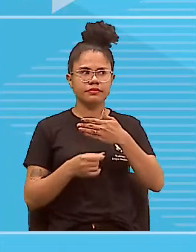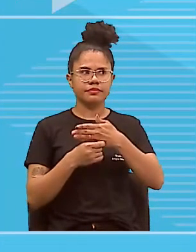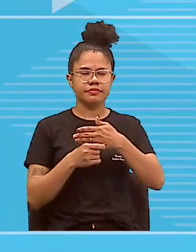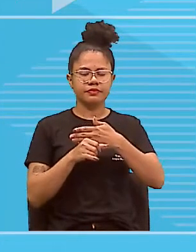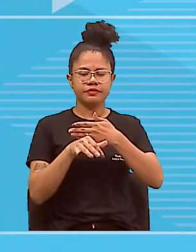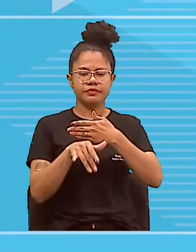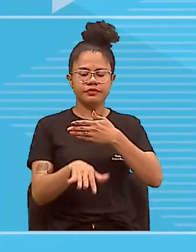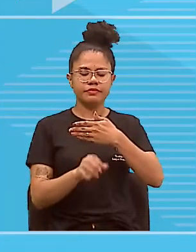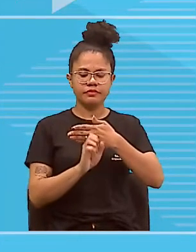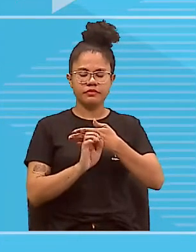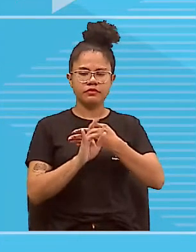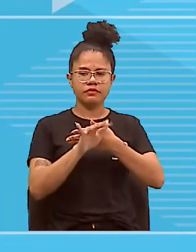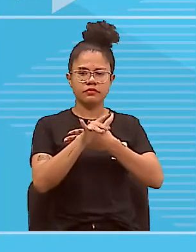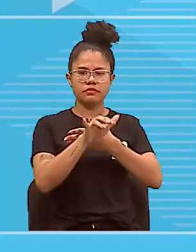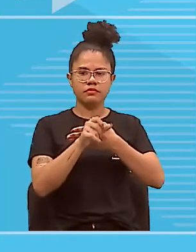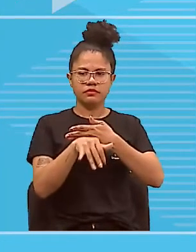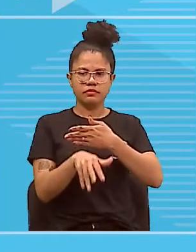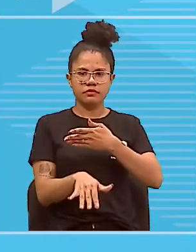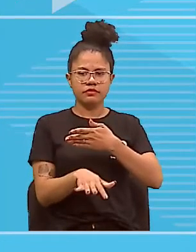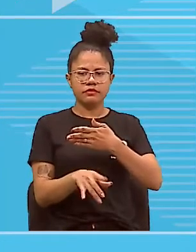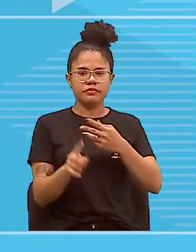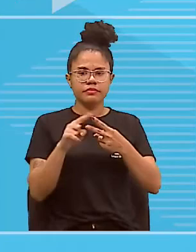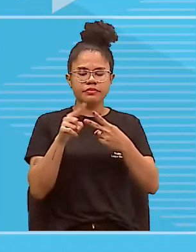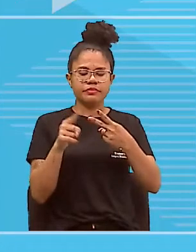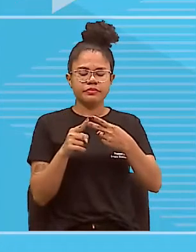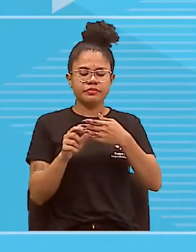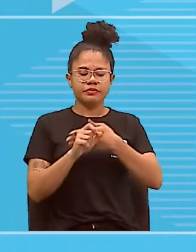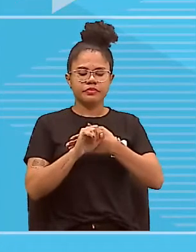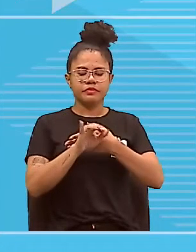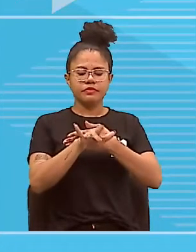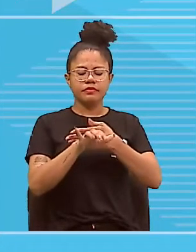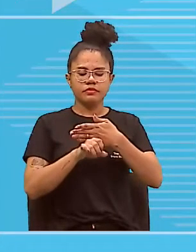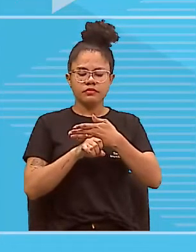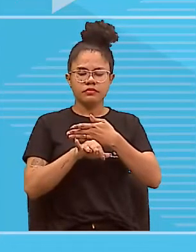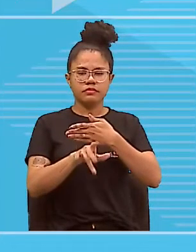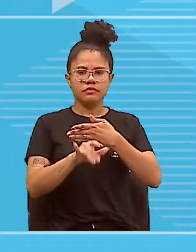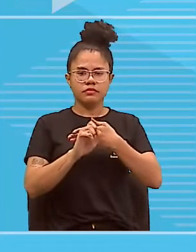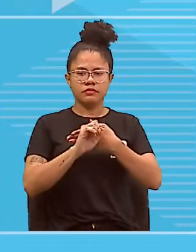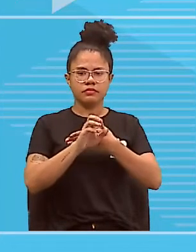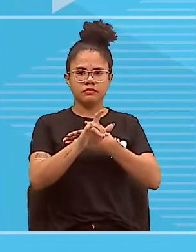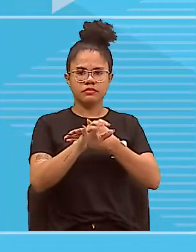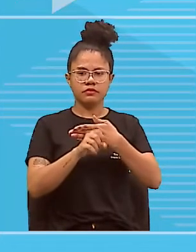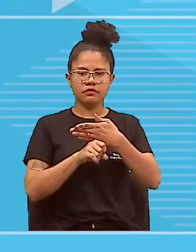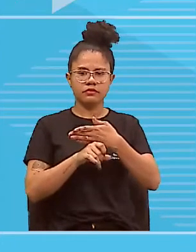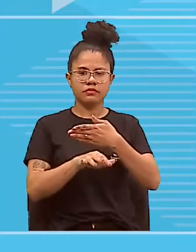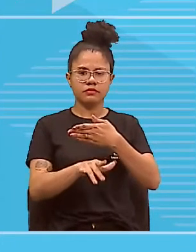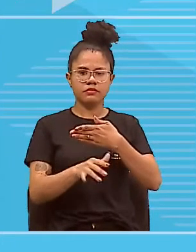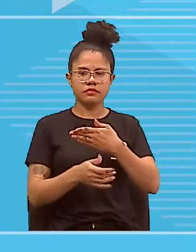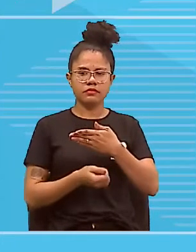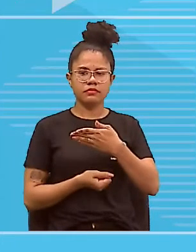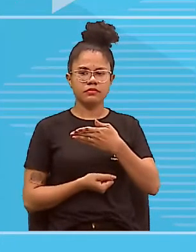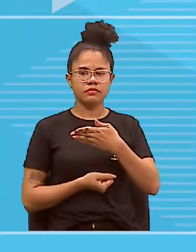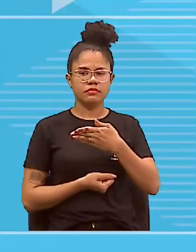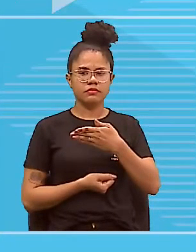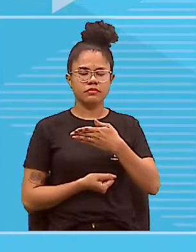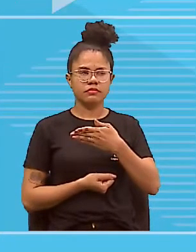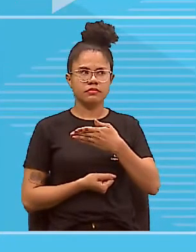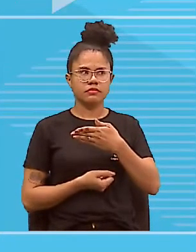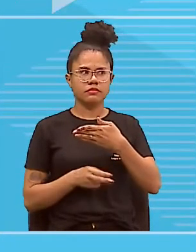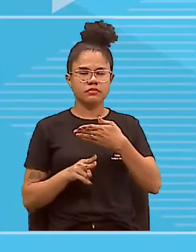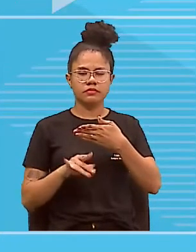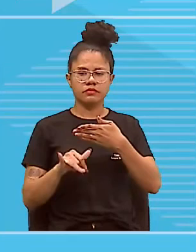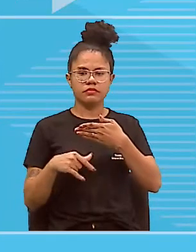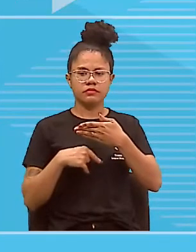Então como tem duas luzes duas ondas de mesma natureza vai